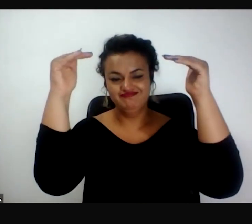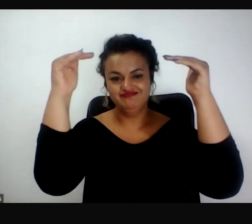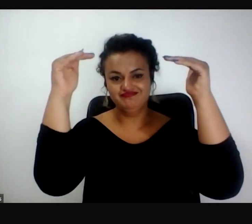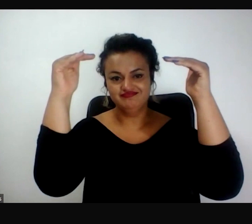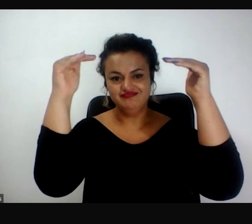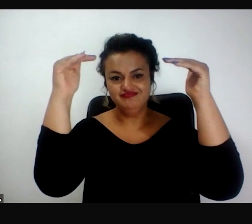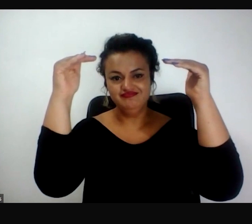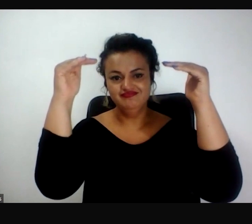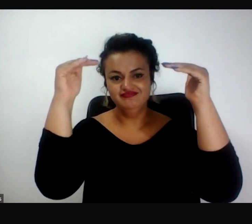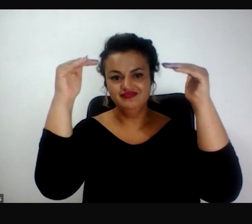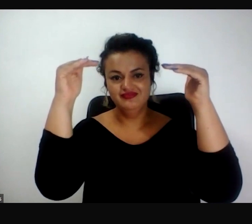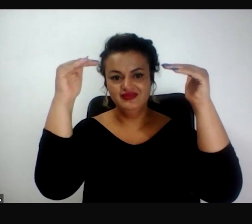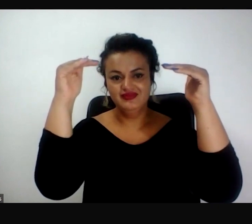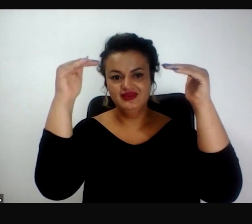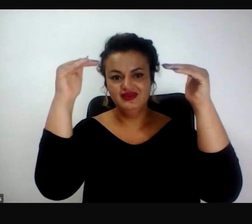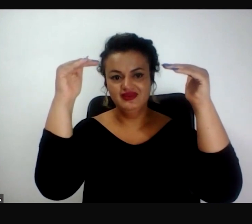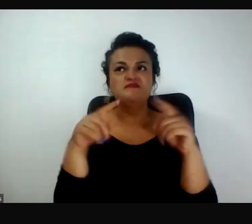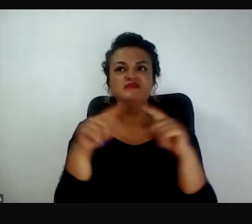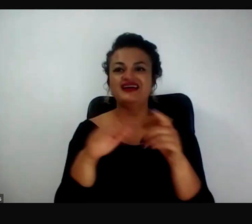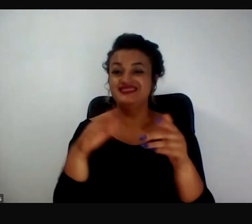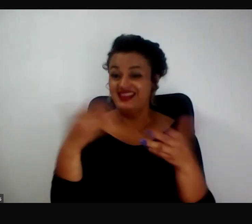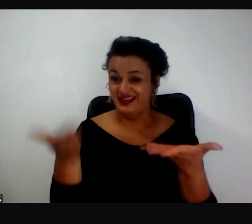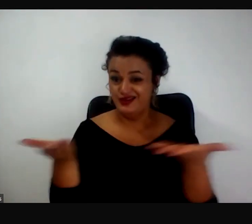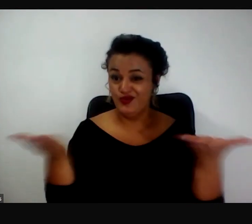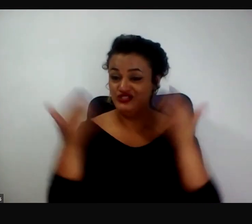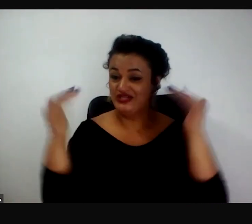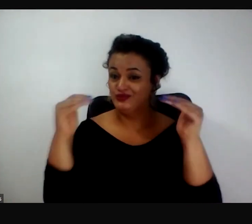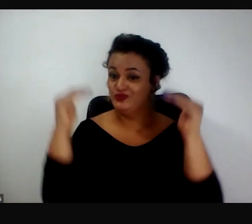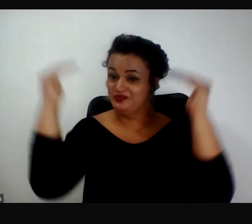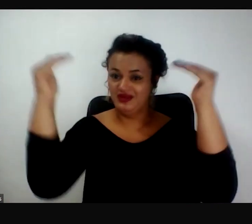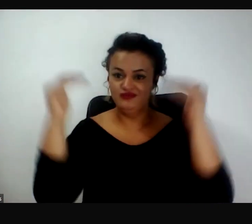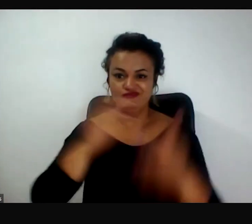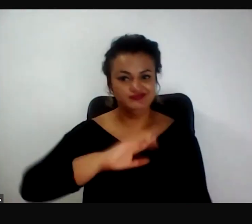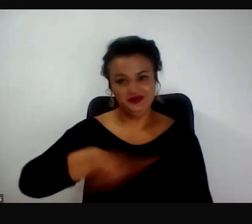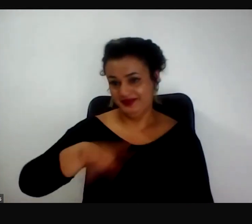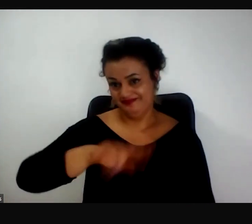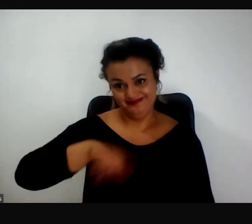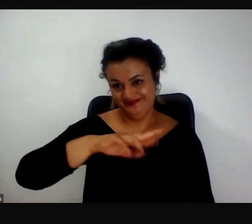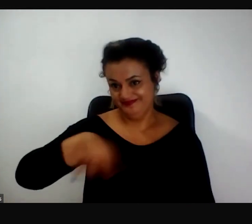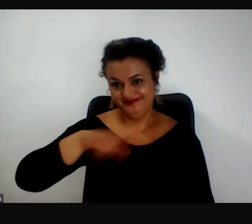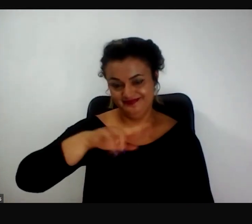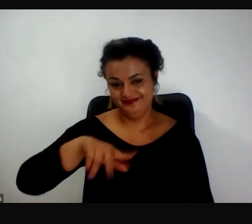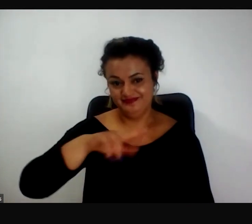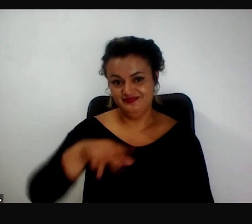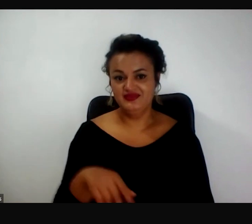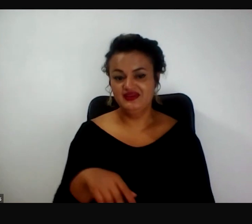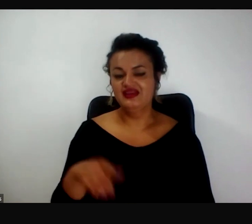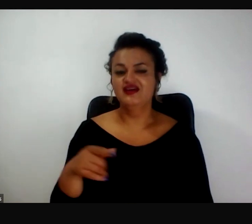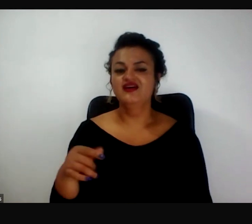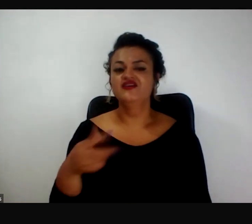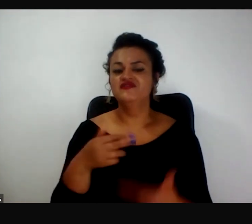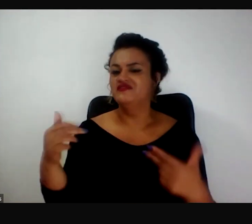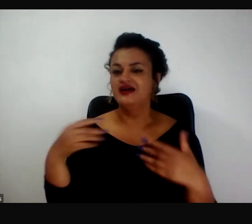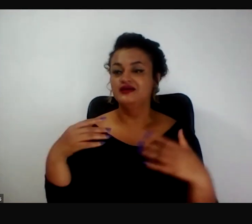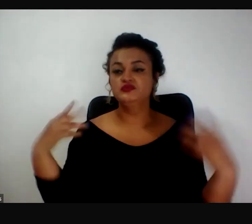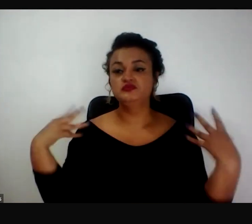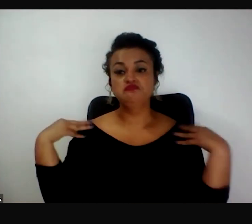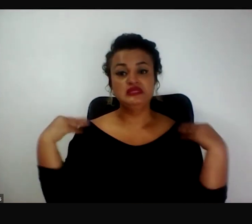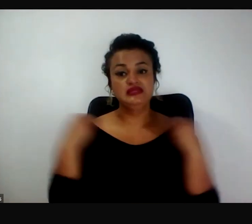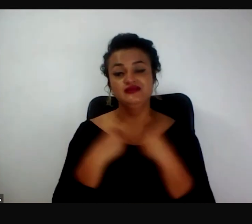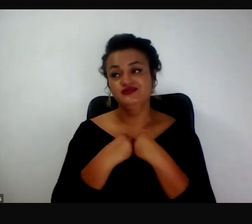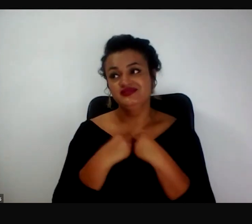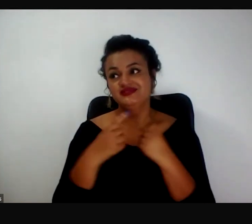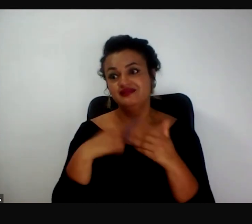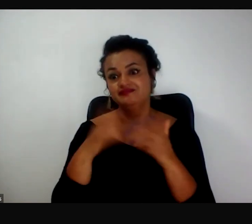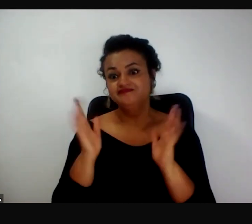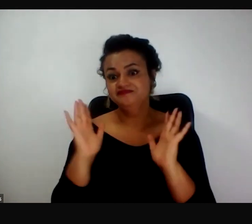muito tempo de ser Supremo. Eles talvez não sabem, os ministros, os magistrados, mas têm